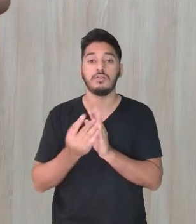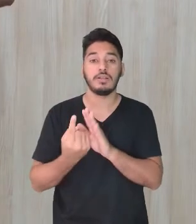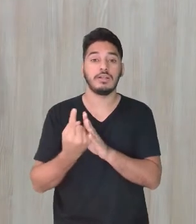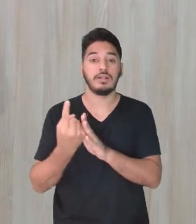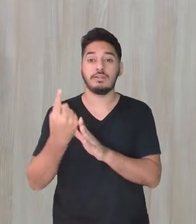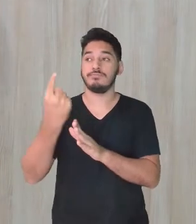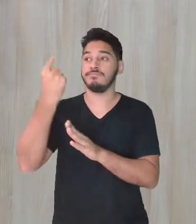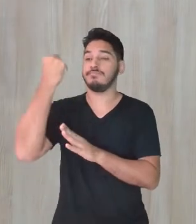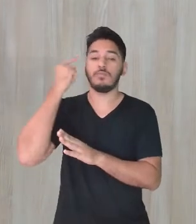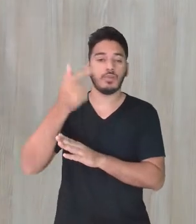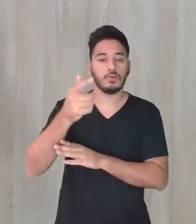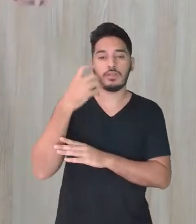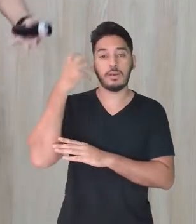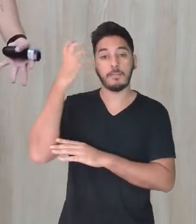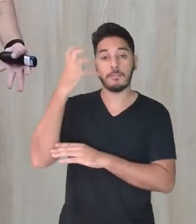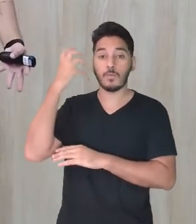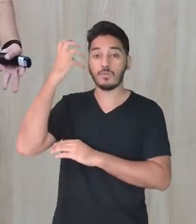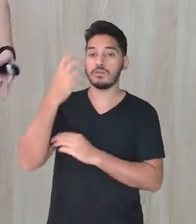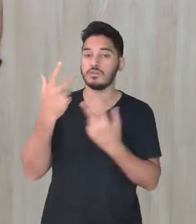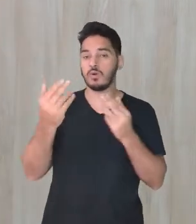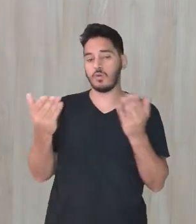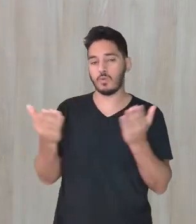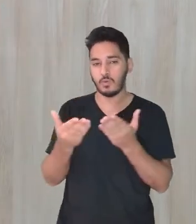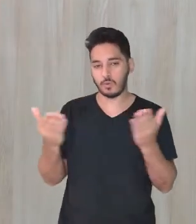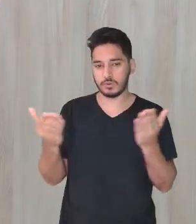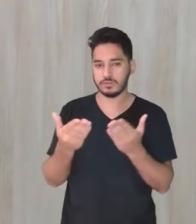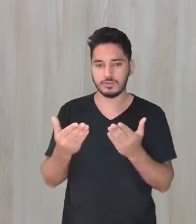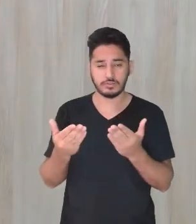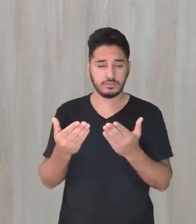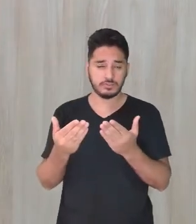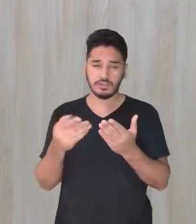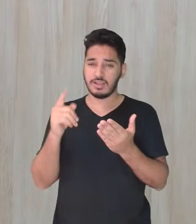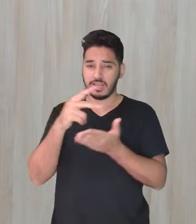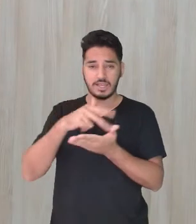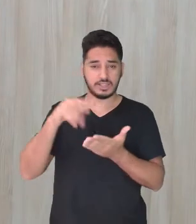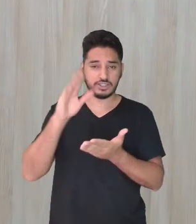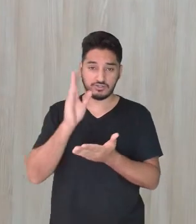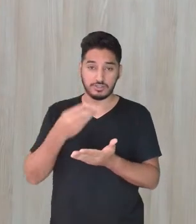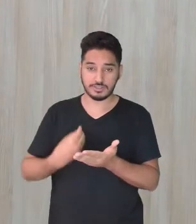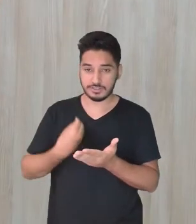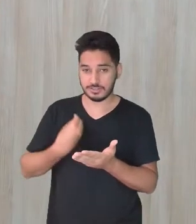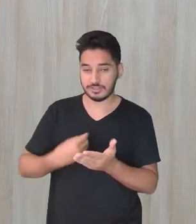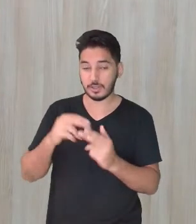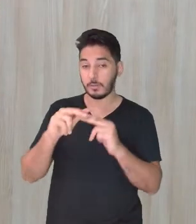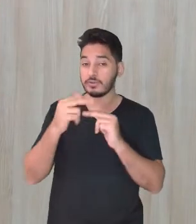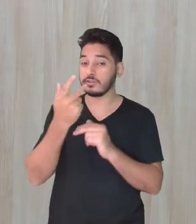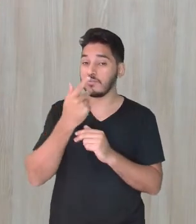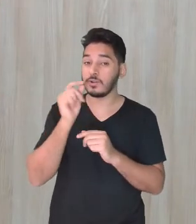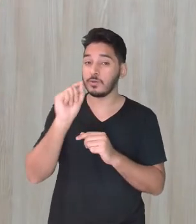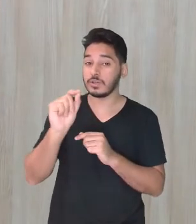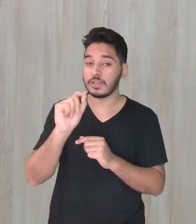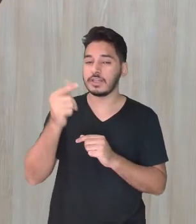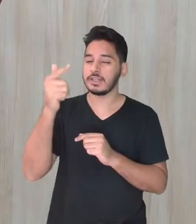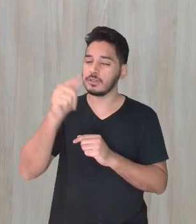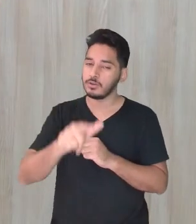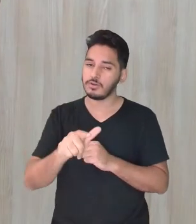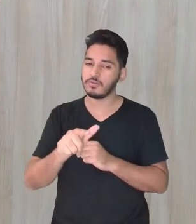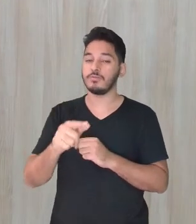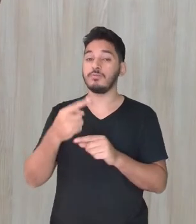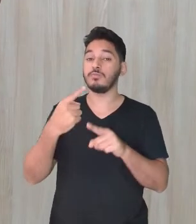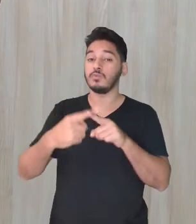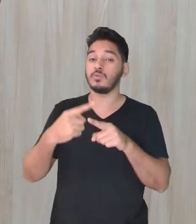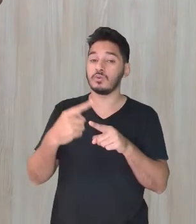tinha música como ela tem hoje. E mesmo assim a dança já existia. Por isso que eu gosto muito de reforçar isso.